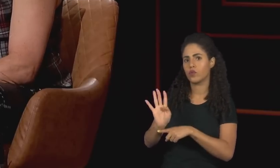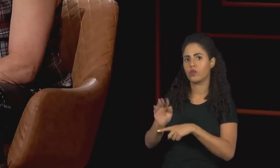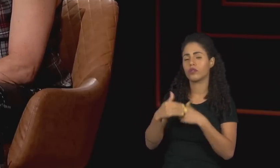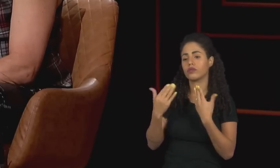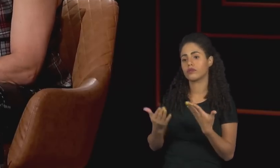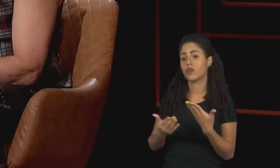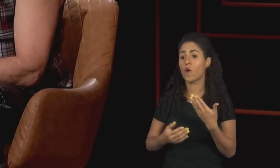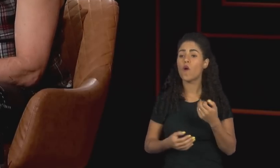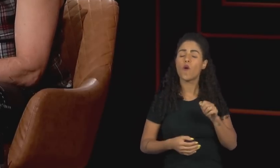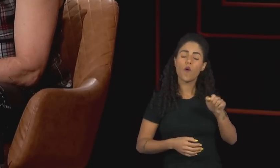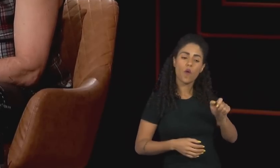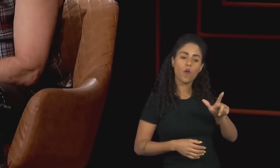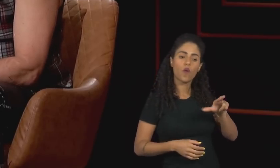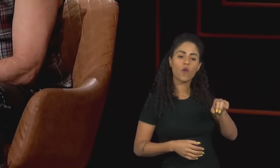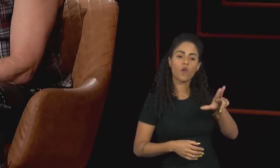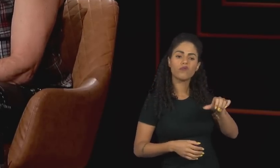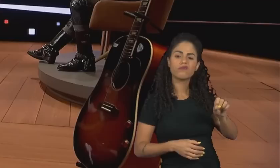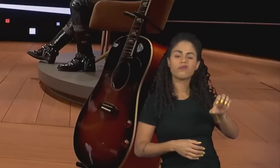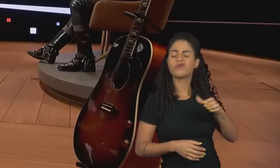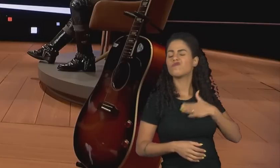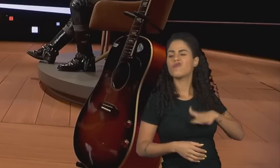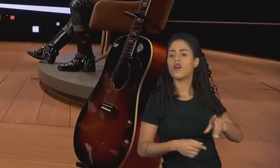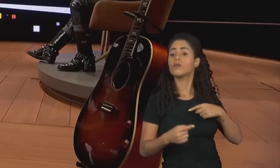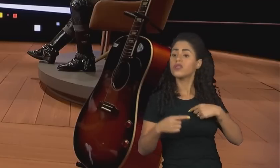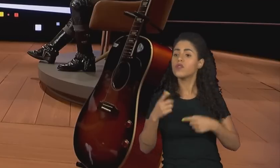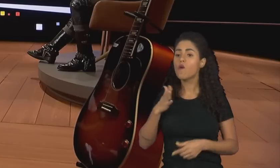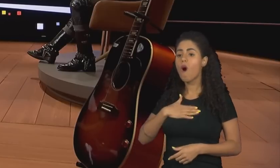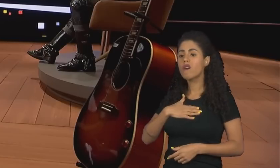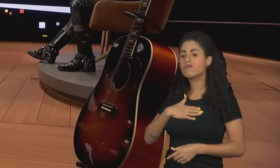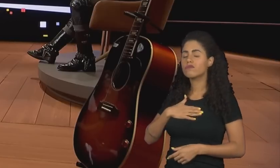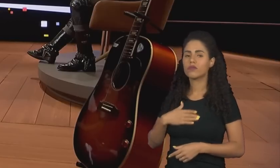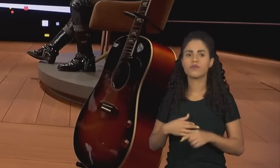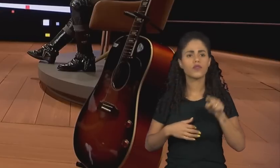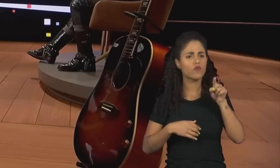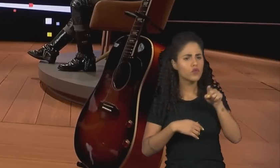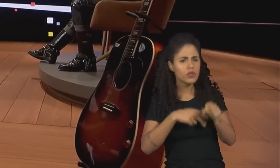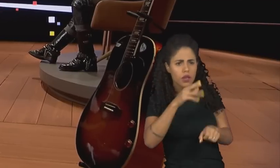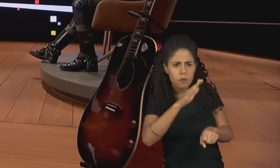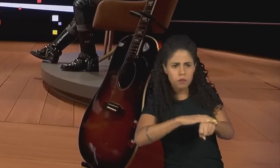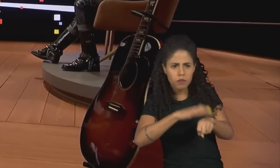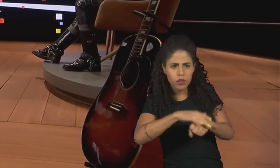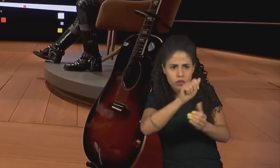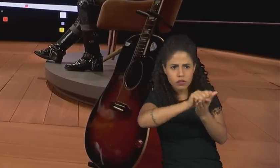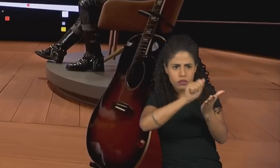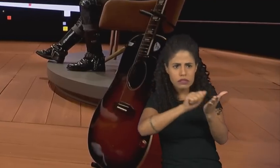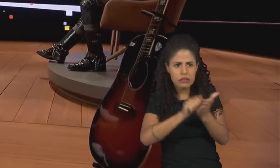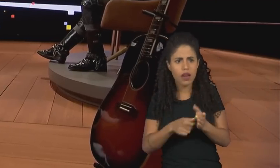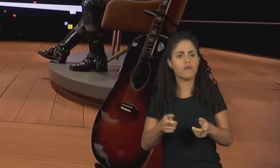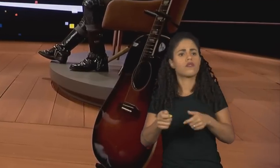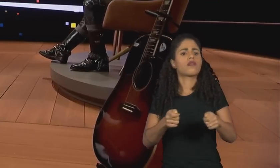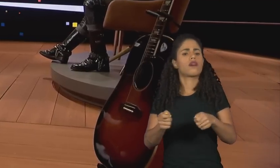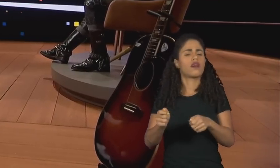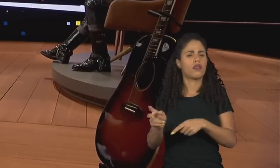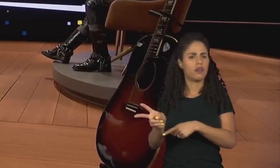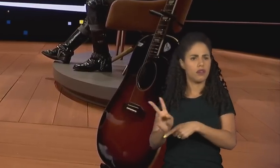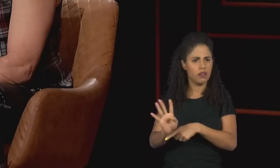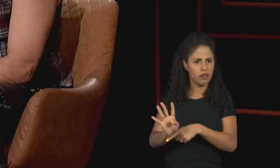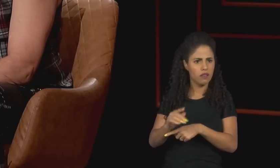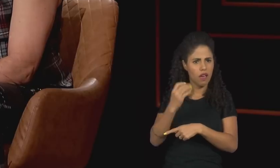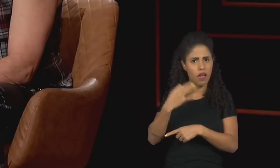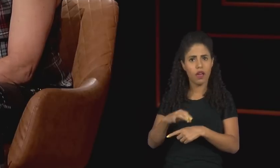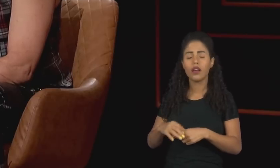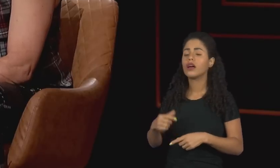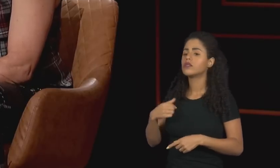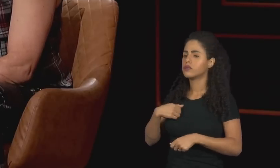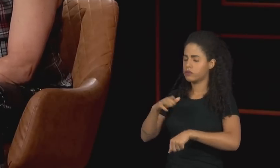não gostava, mas a minha opinião é diferente. Eu gosto. Mas você mesmo escreve os roteiros e dirige os clipes? Sim, eu que faço a